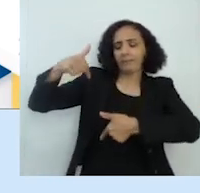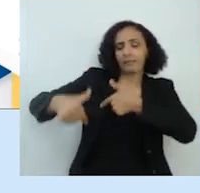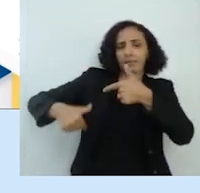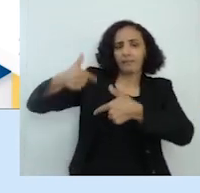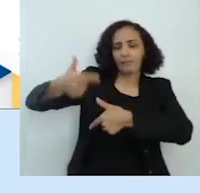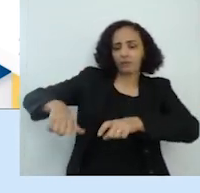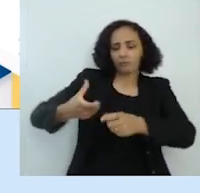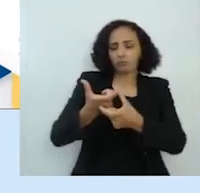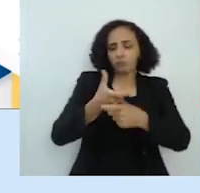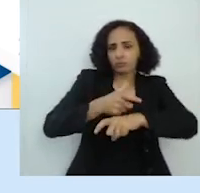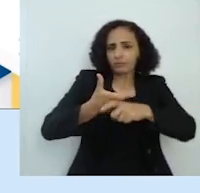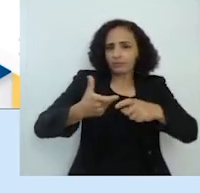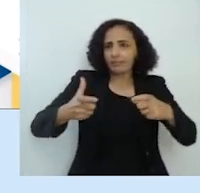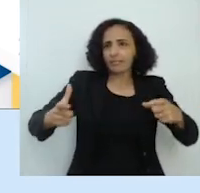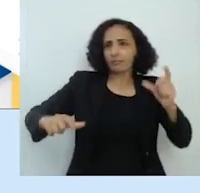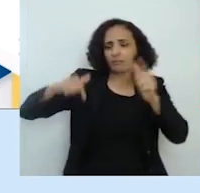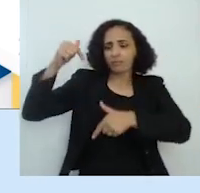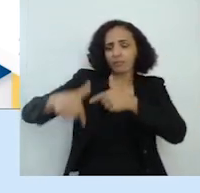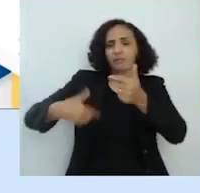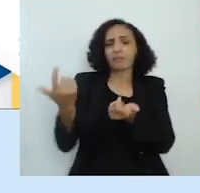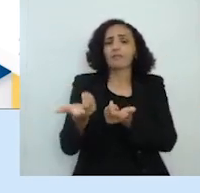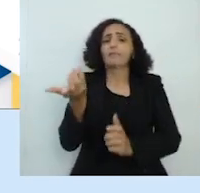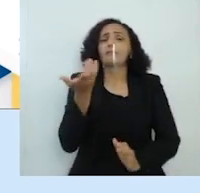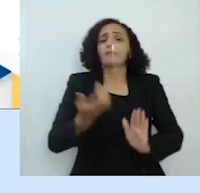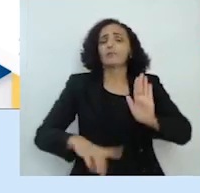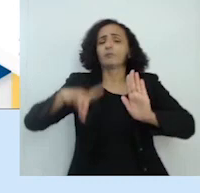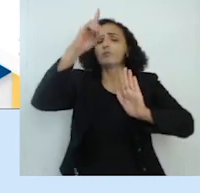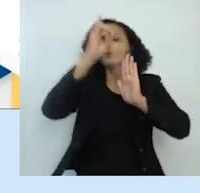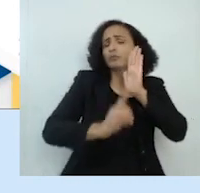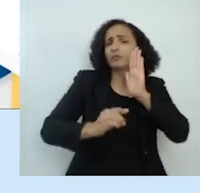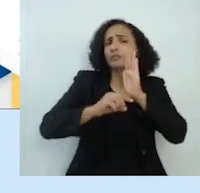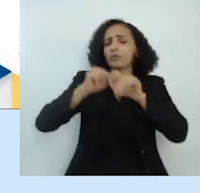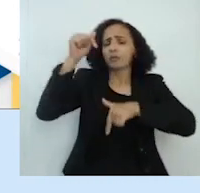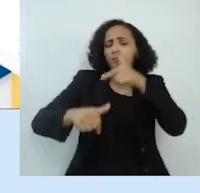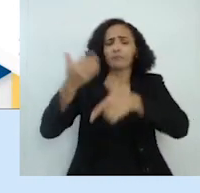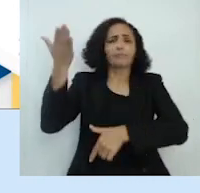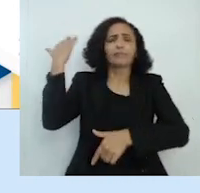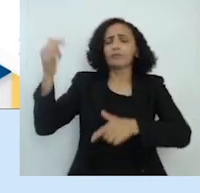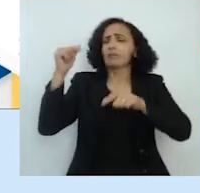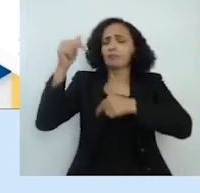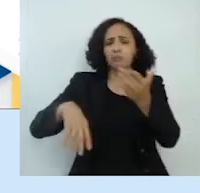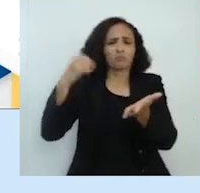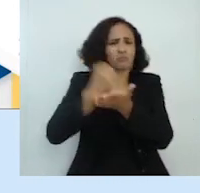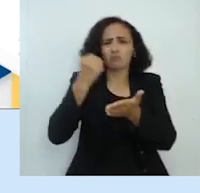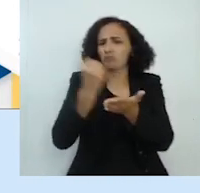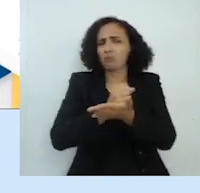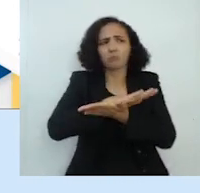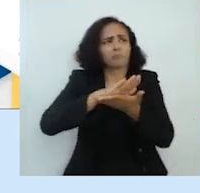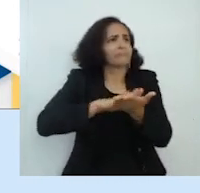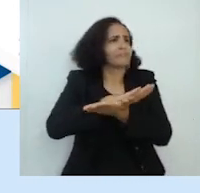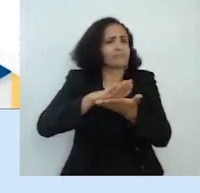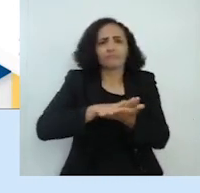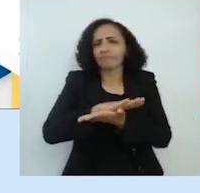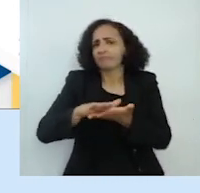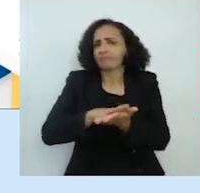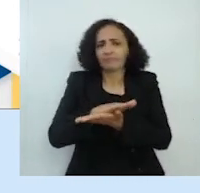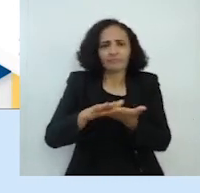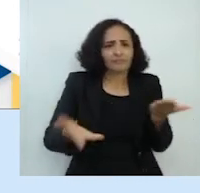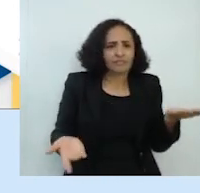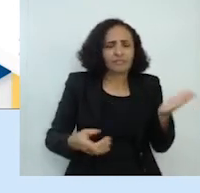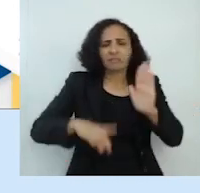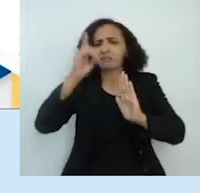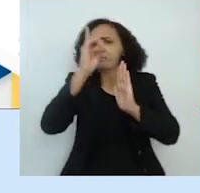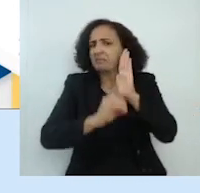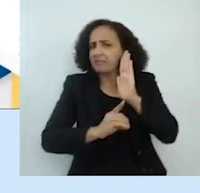alguns direitos, deveres, que naquela época se trabalhava muito. Não tinha carteira assinada, não tinha férias, não tinha